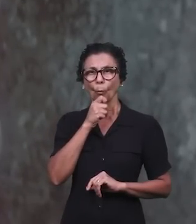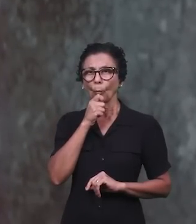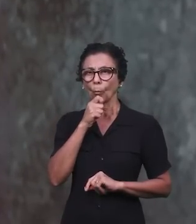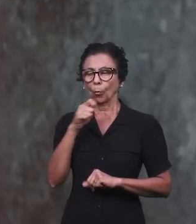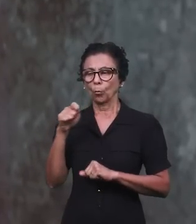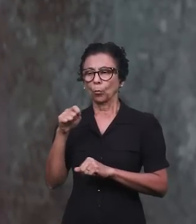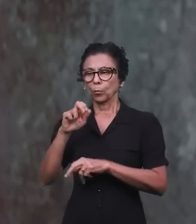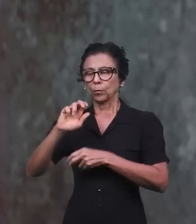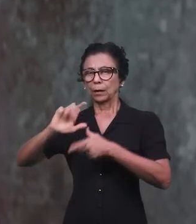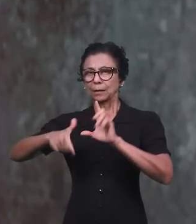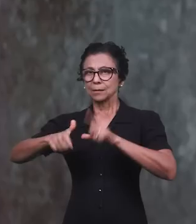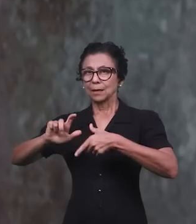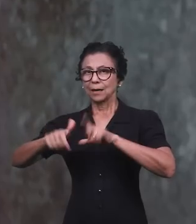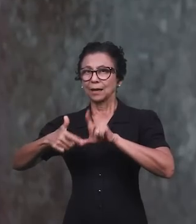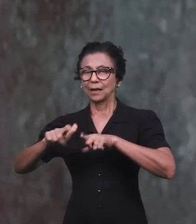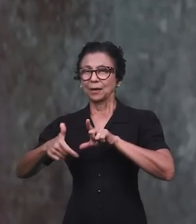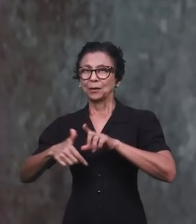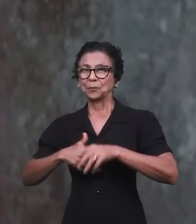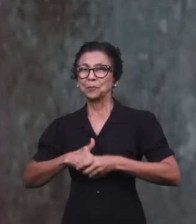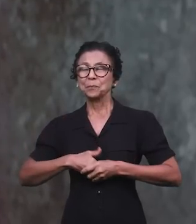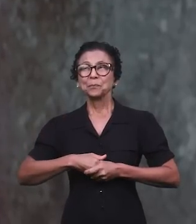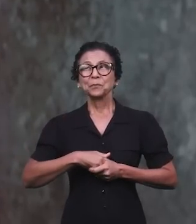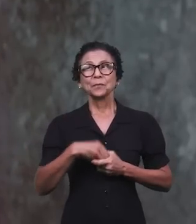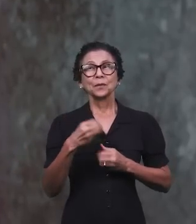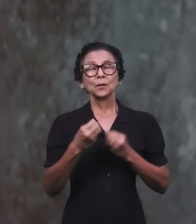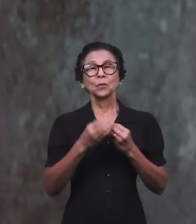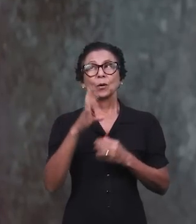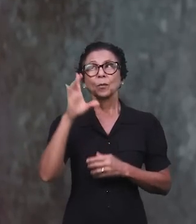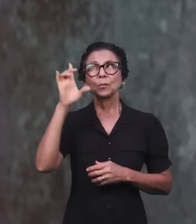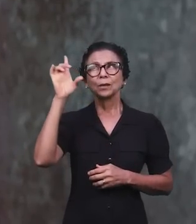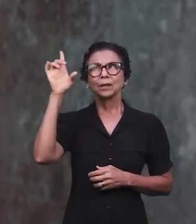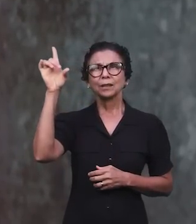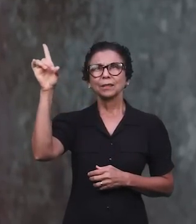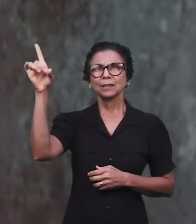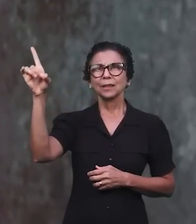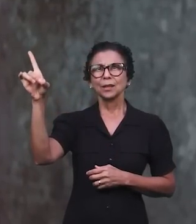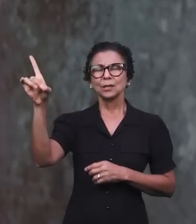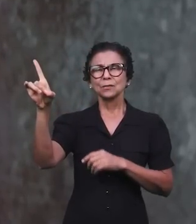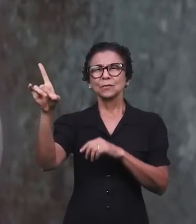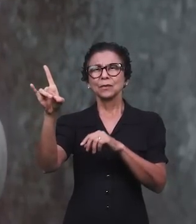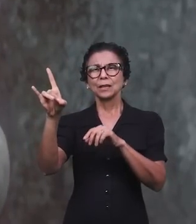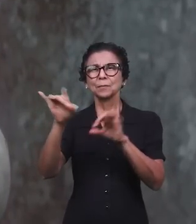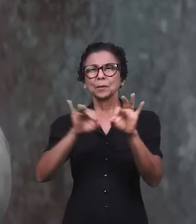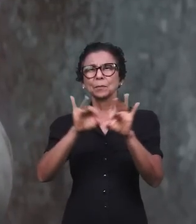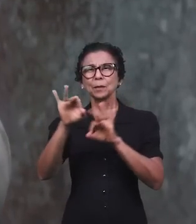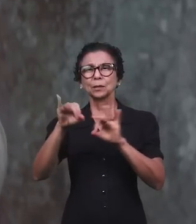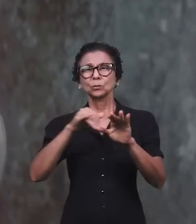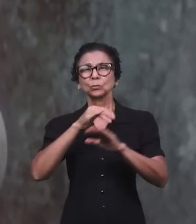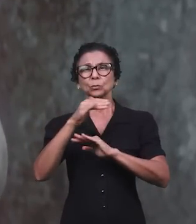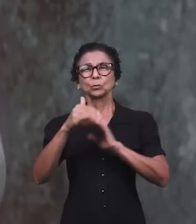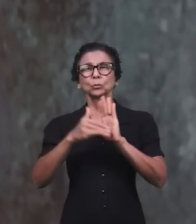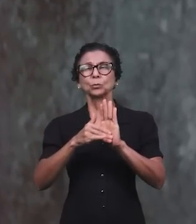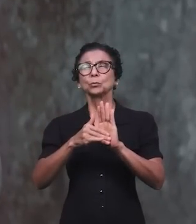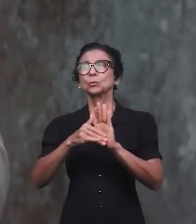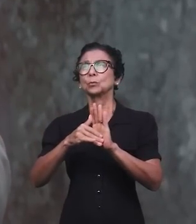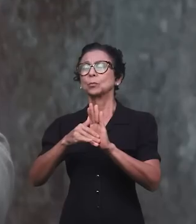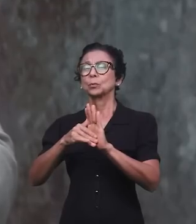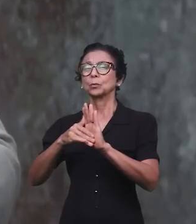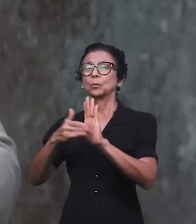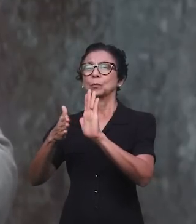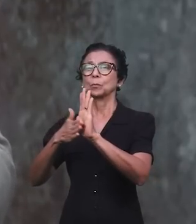Deus vai usando a história e conduzindo a história para que o plano profético dele se cumpra, mesmo em meio a toda essa dor, esse sofrimento que o